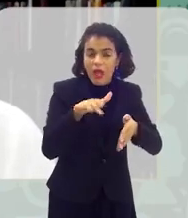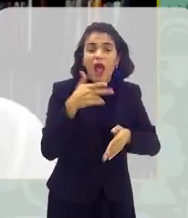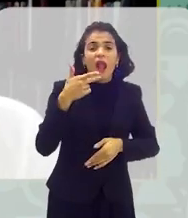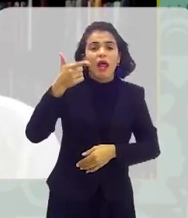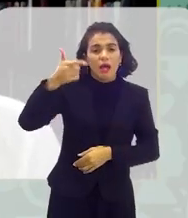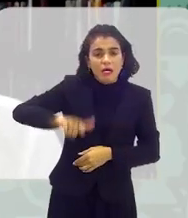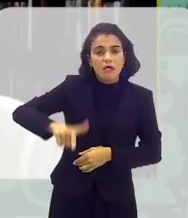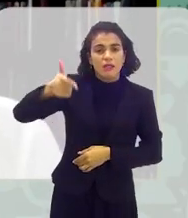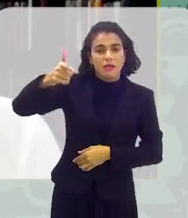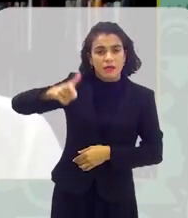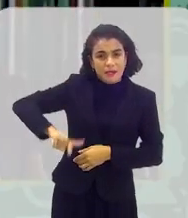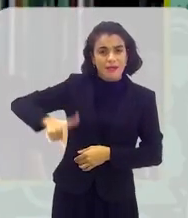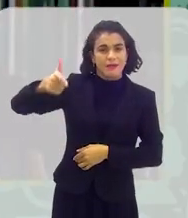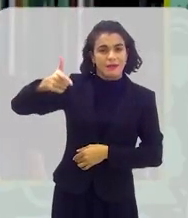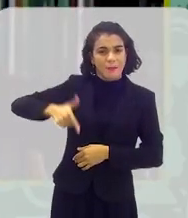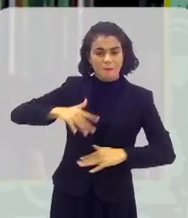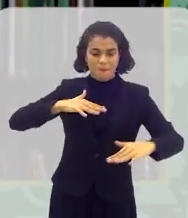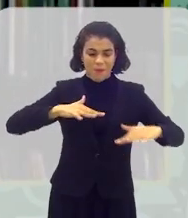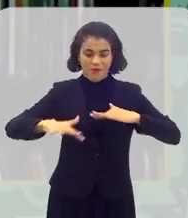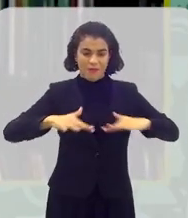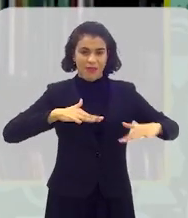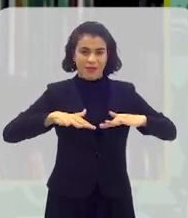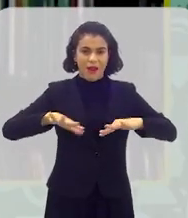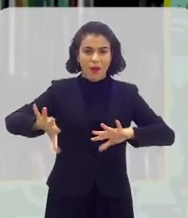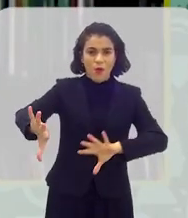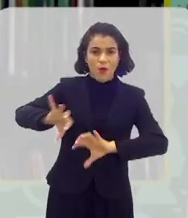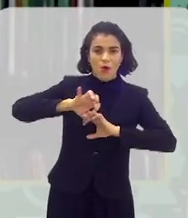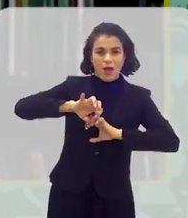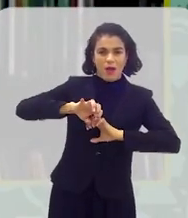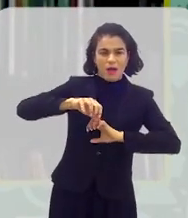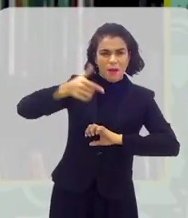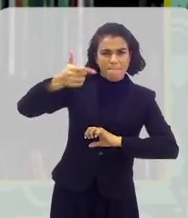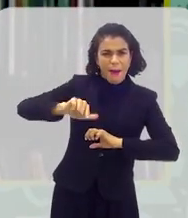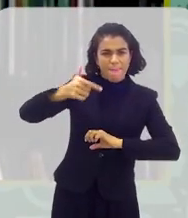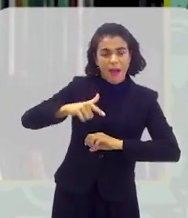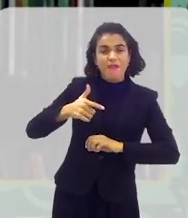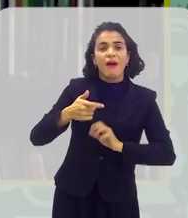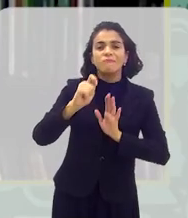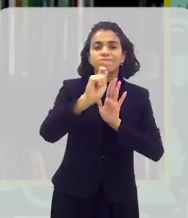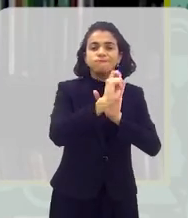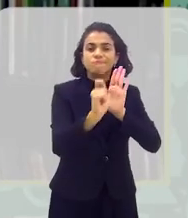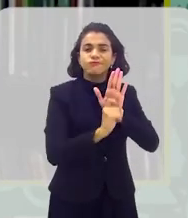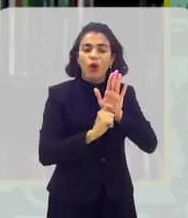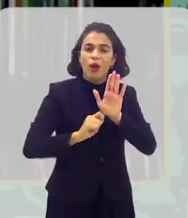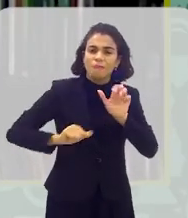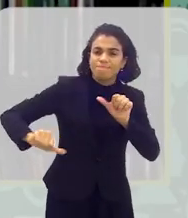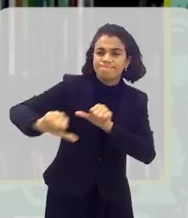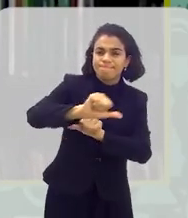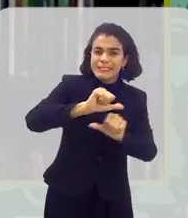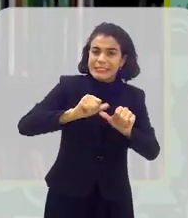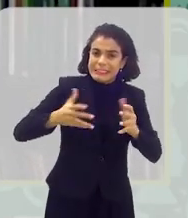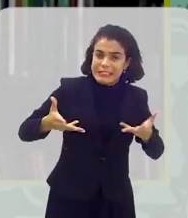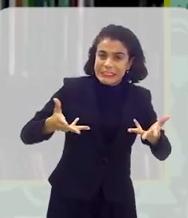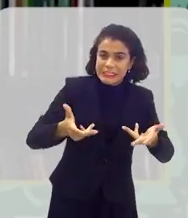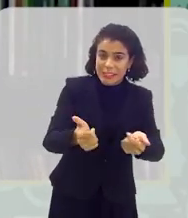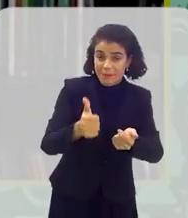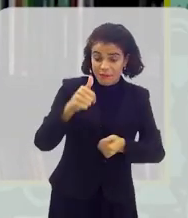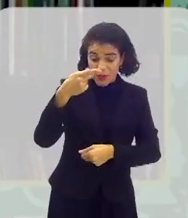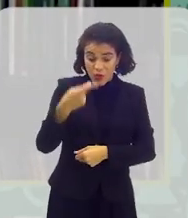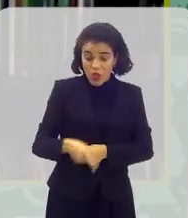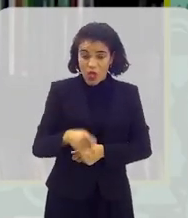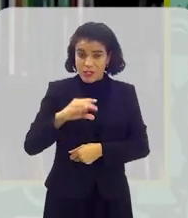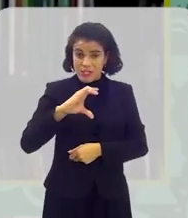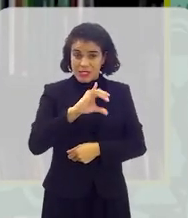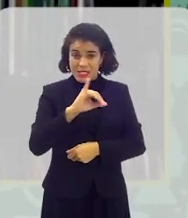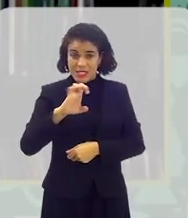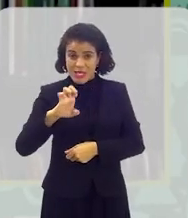artificial ela repete é um movimento e ela vai também melhorando né um algoritmo nós aqui do C vamos